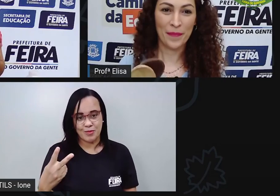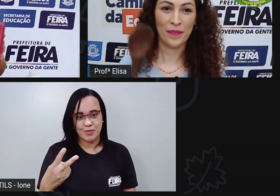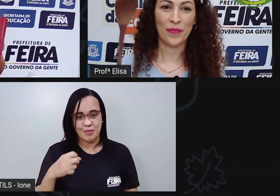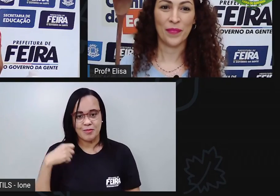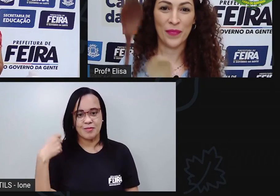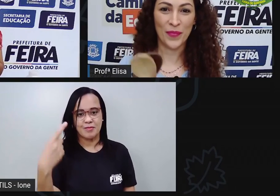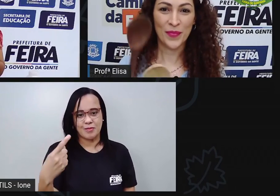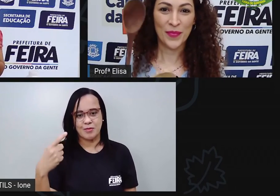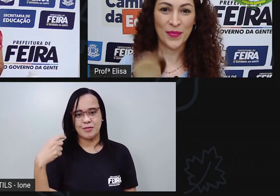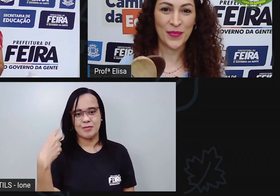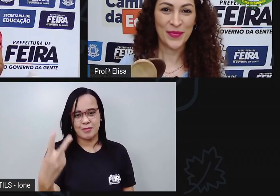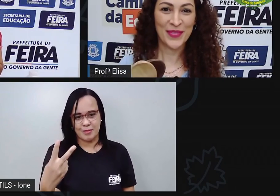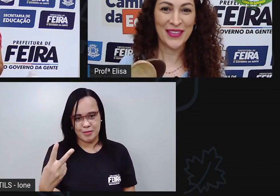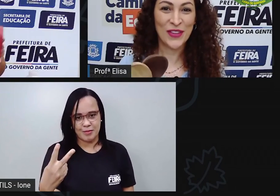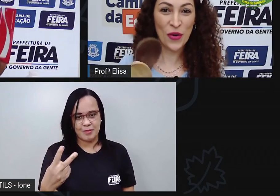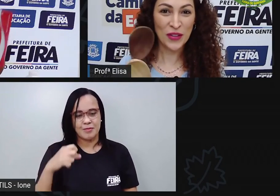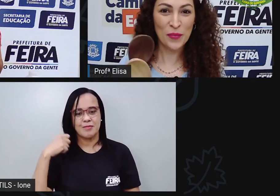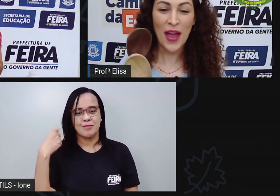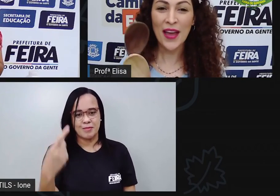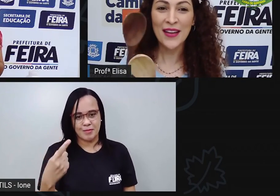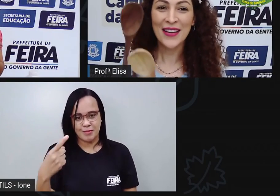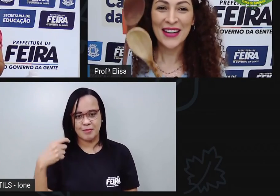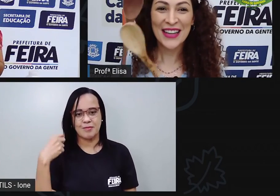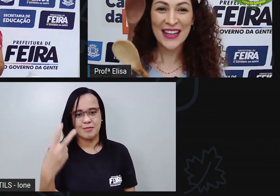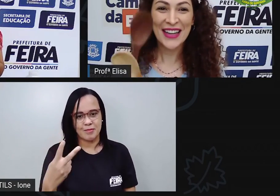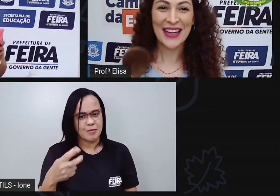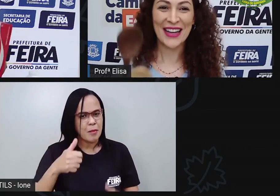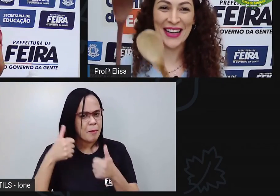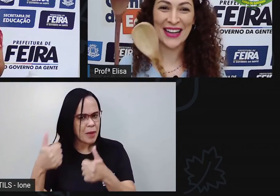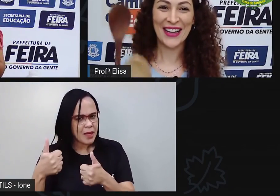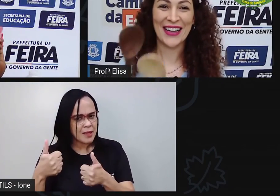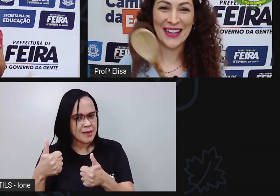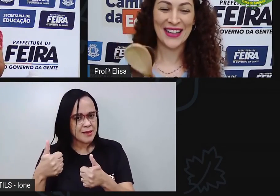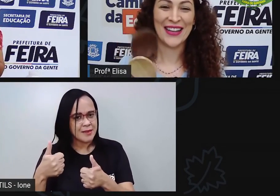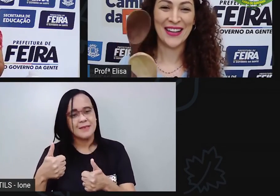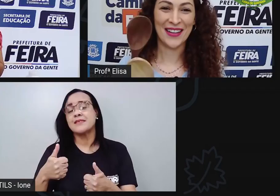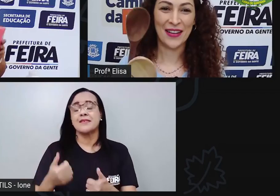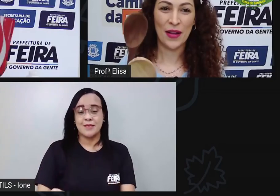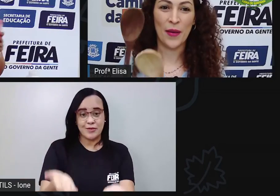vamos lá eu tô indo bem lá